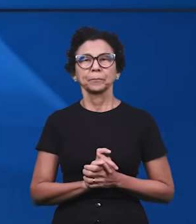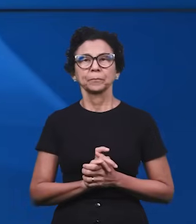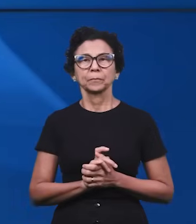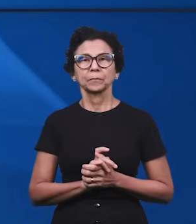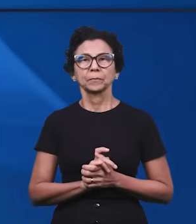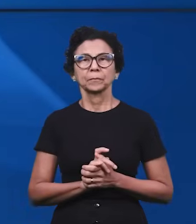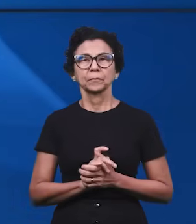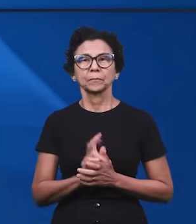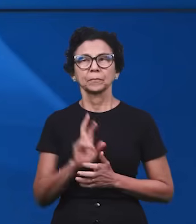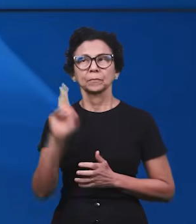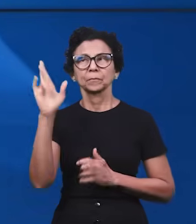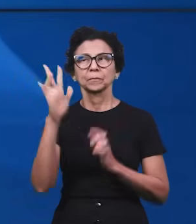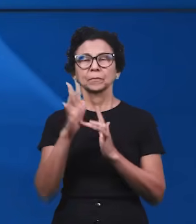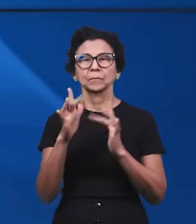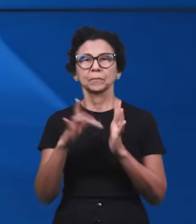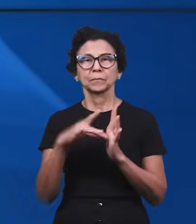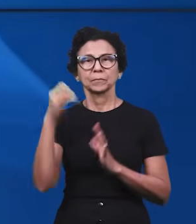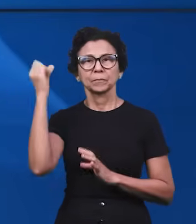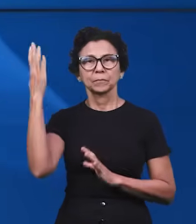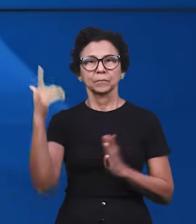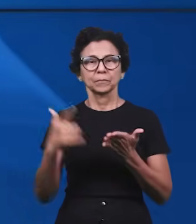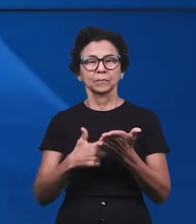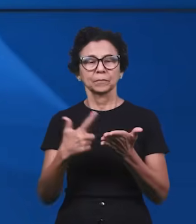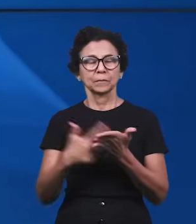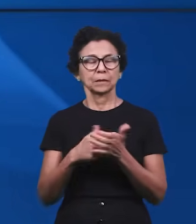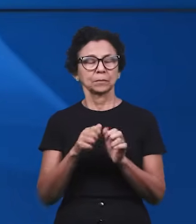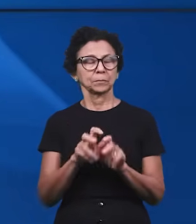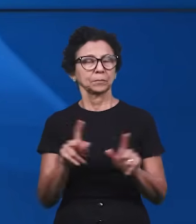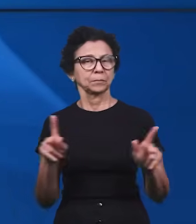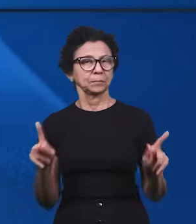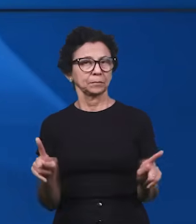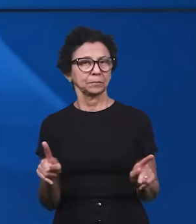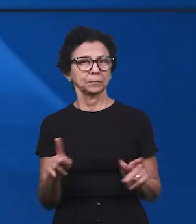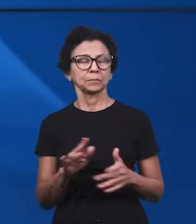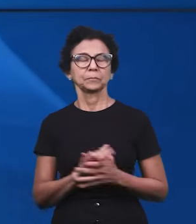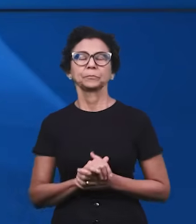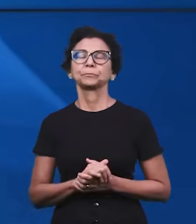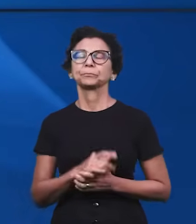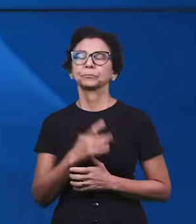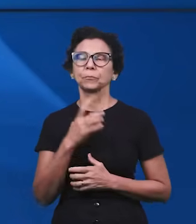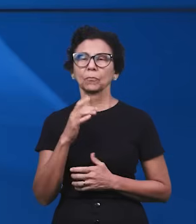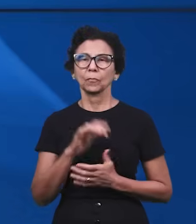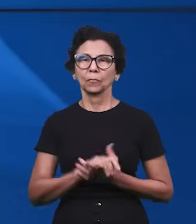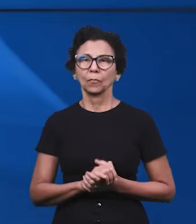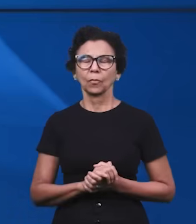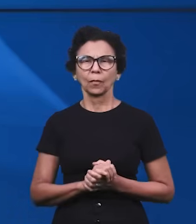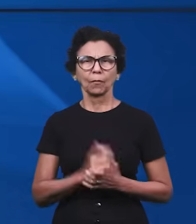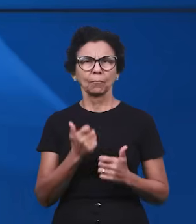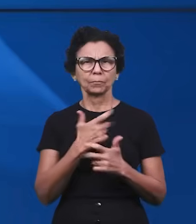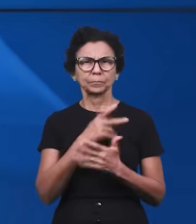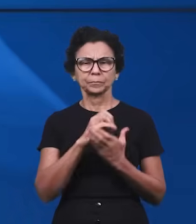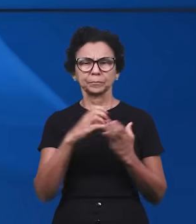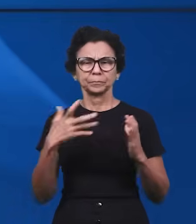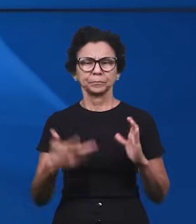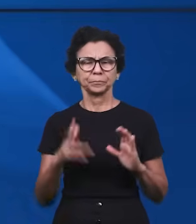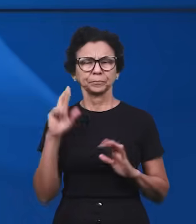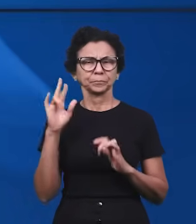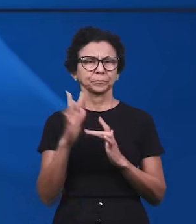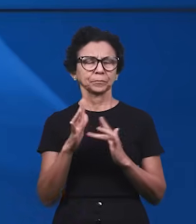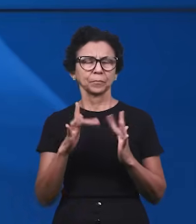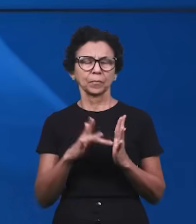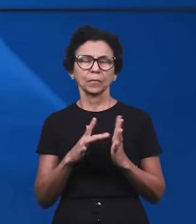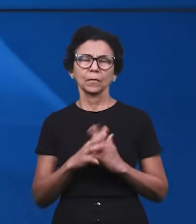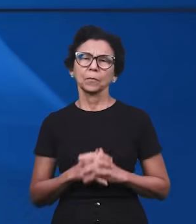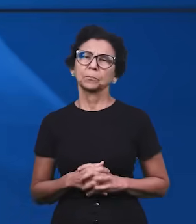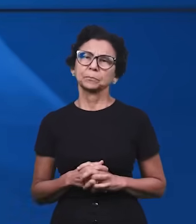Jesus revelado no Apocalipse. Estamos tendo conhecimento das designações, títulos e apresentações do Senhor Jesus no